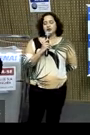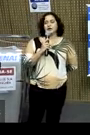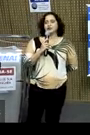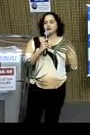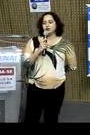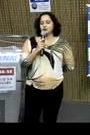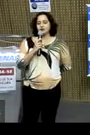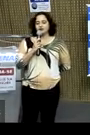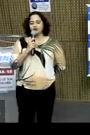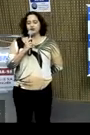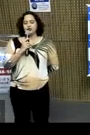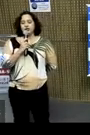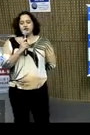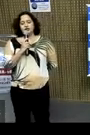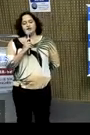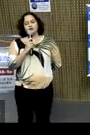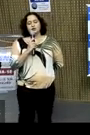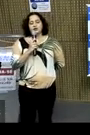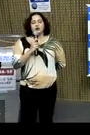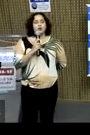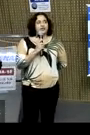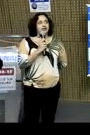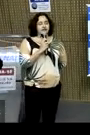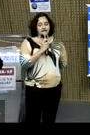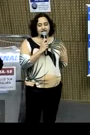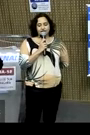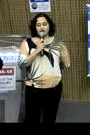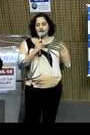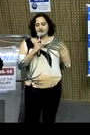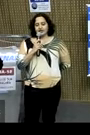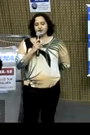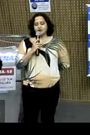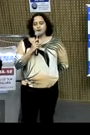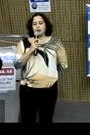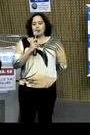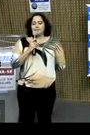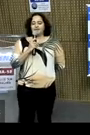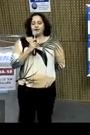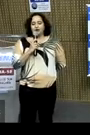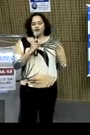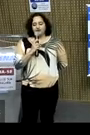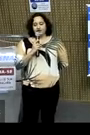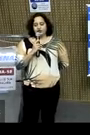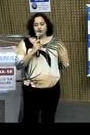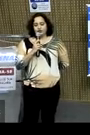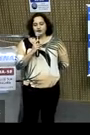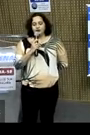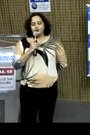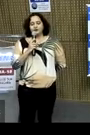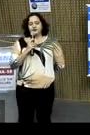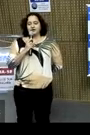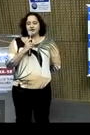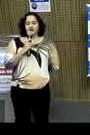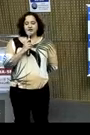primeiro semestre de 2021, tivemos uma drenagem de abscesso, 9 lavagens de